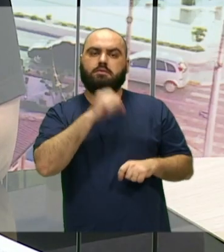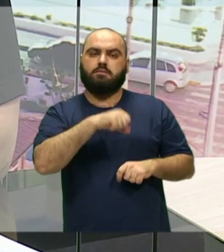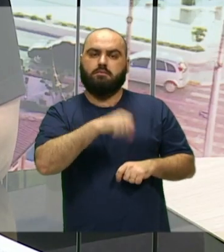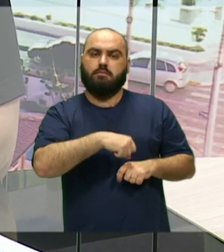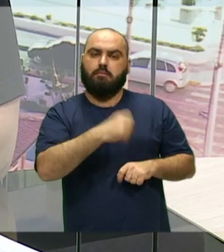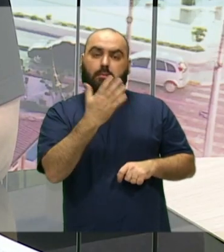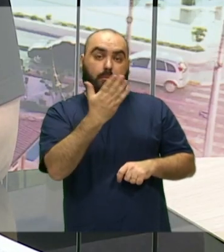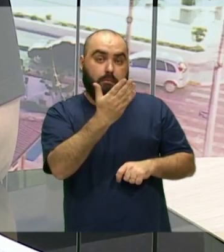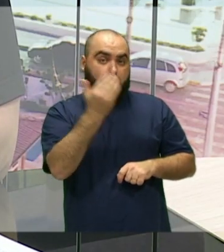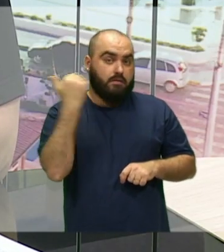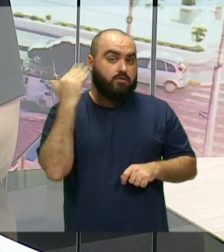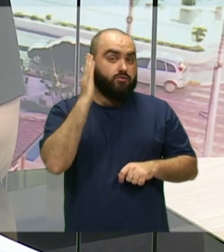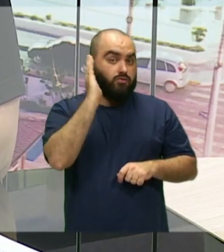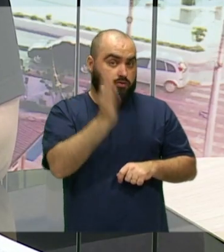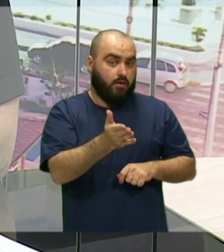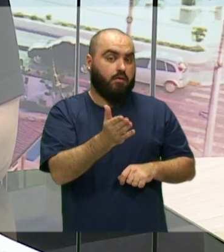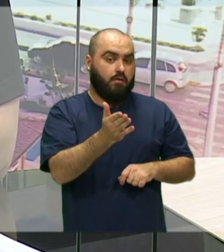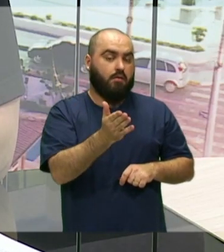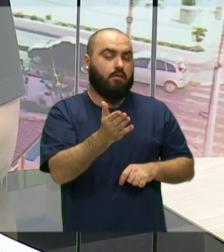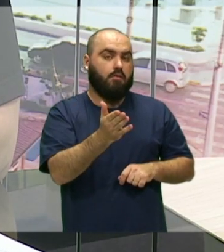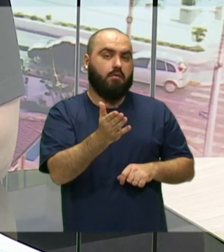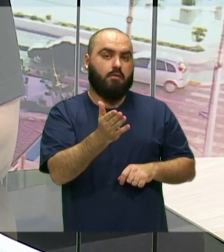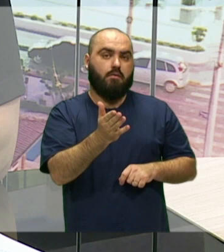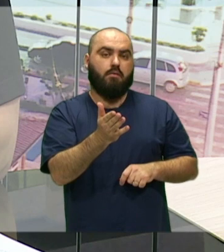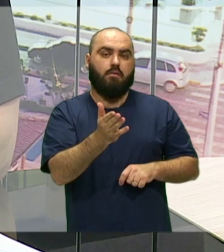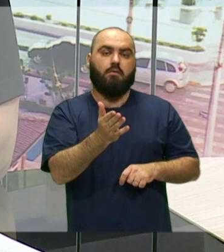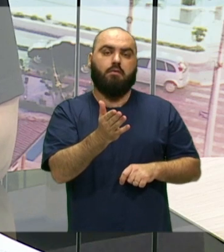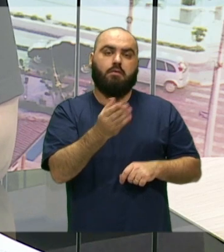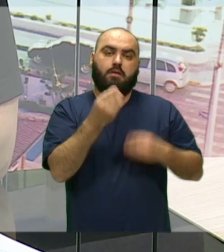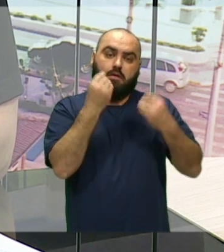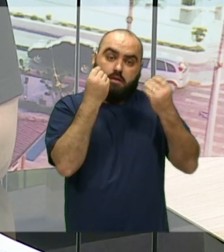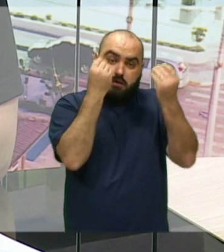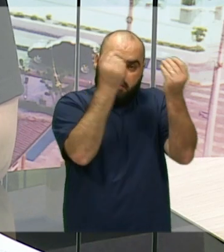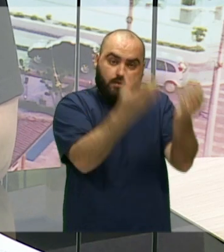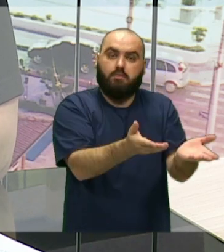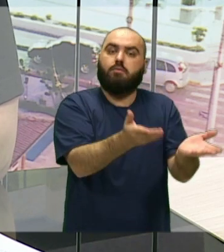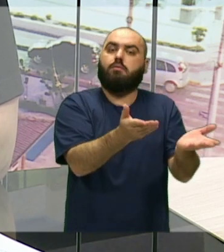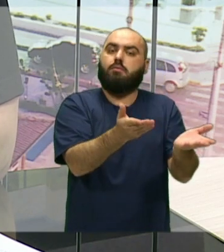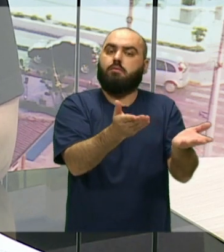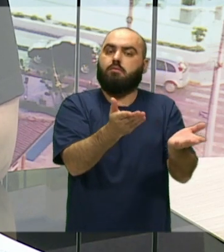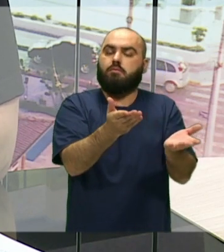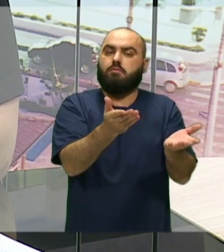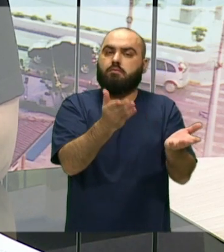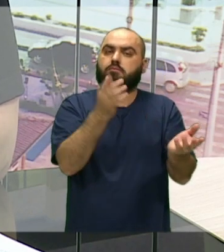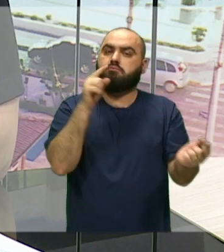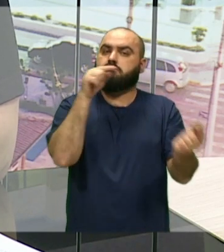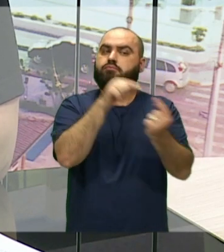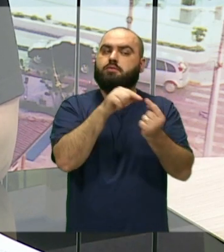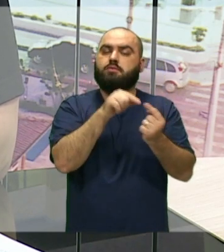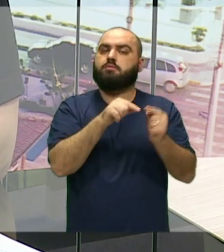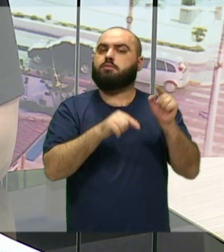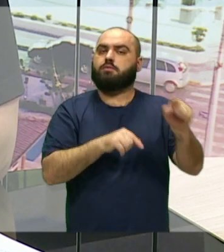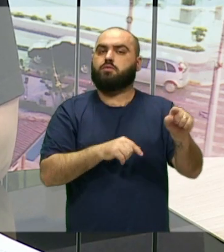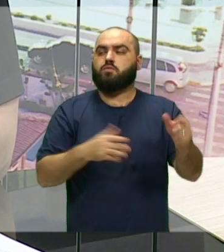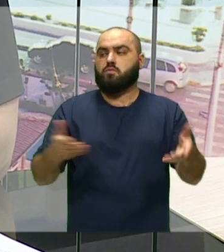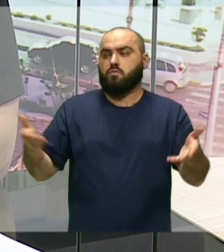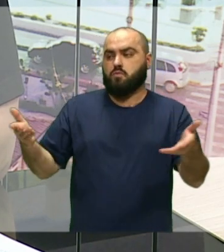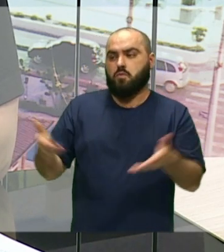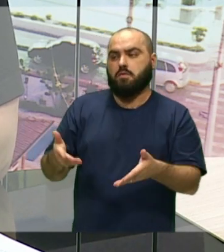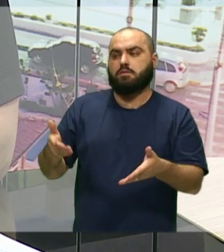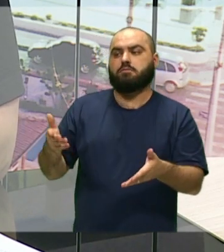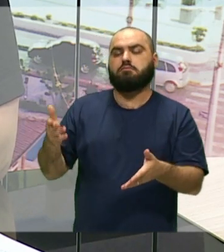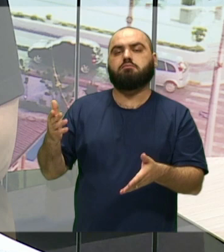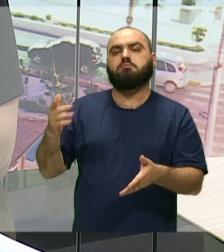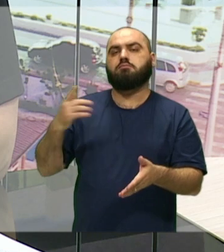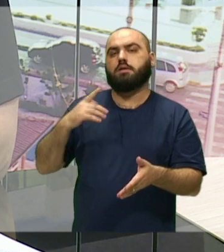anteriormente a gente eh já teve projeto com com isso né hoje em dia a gente já meio